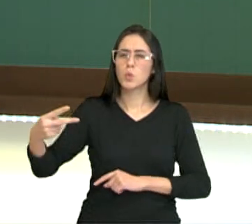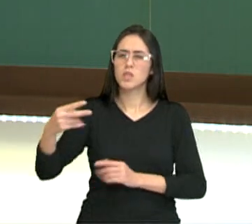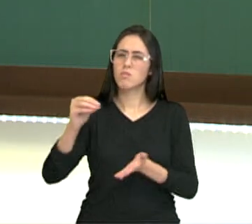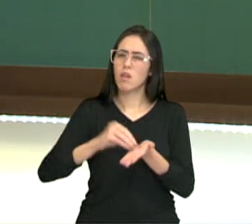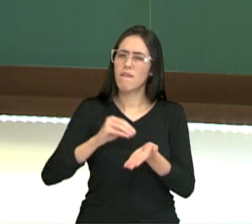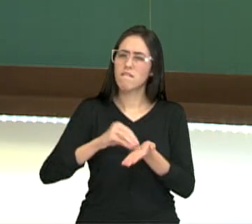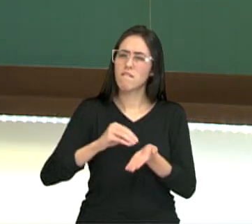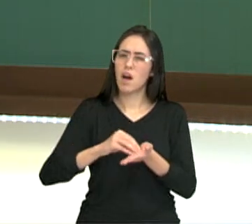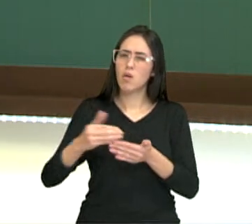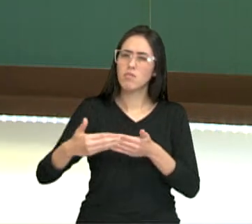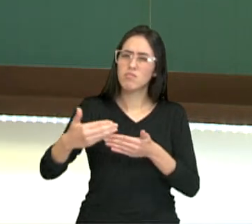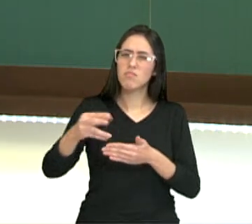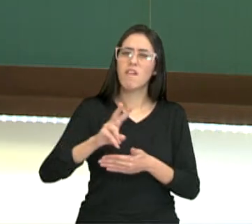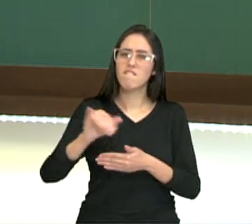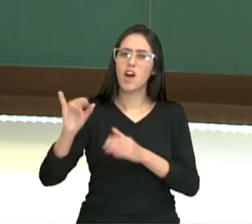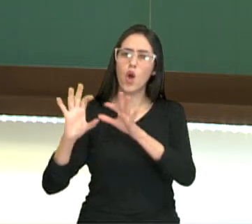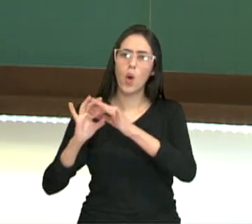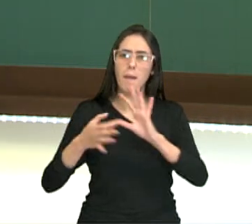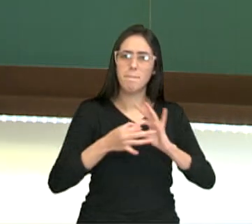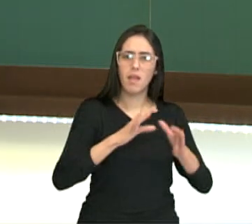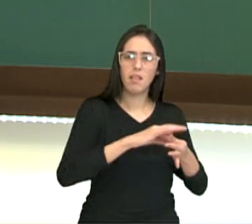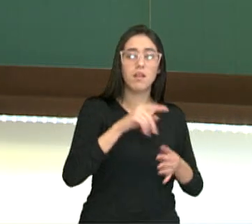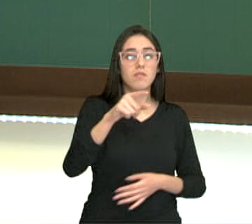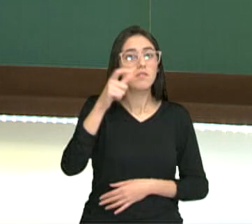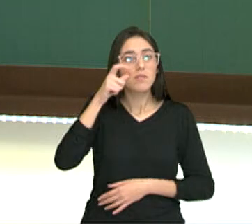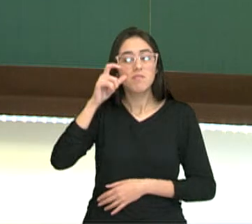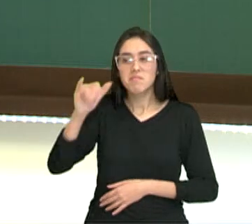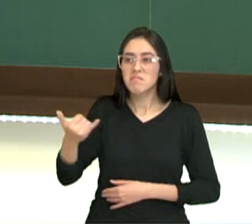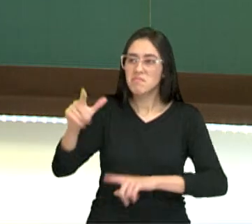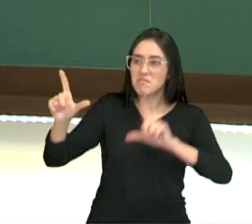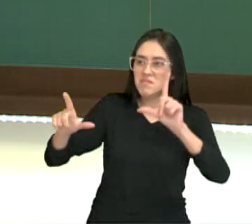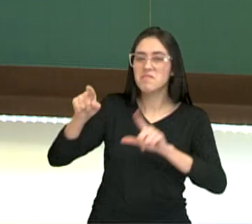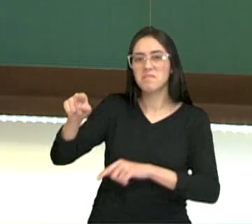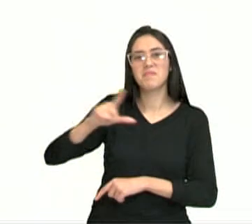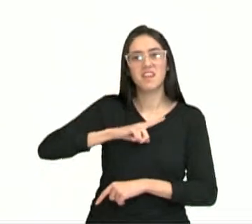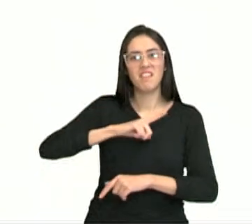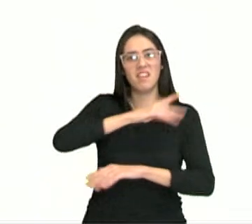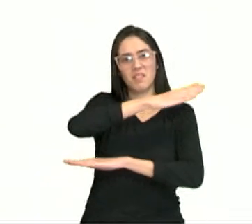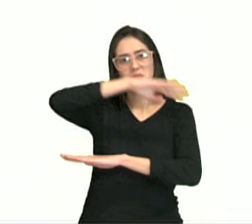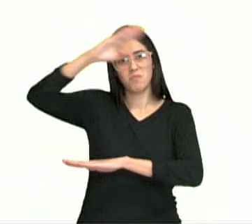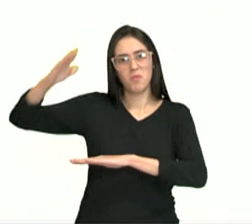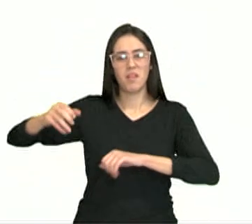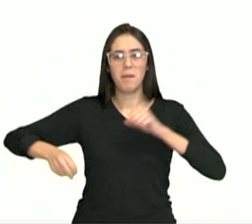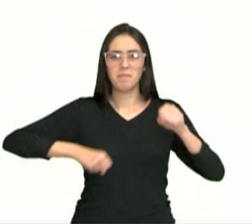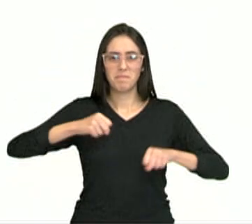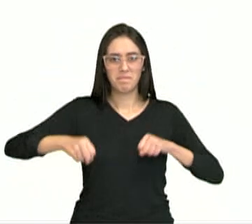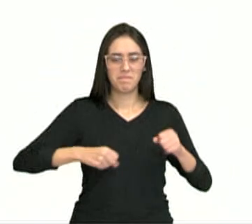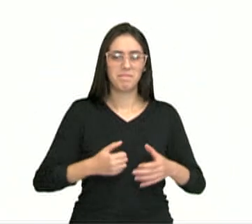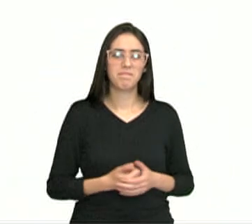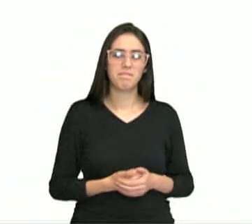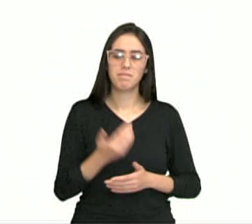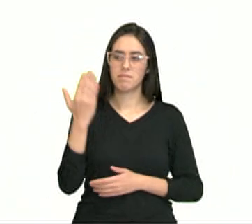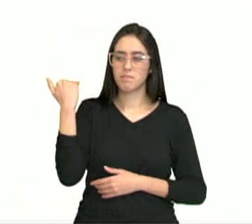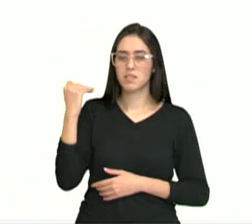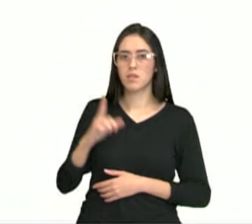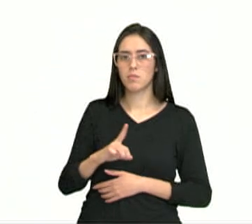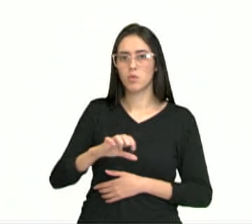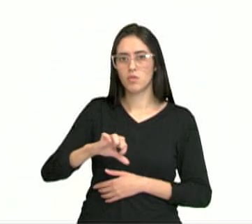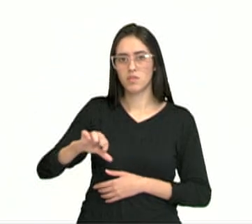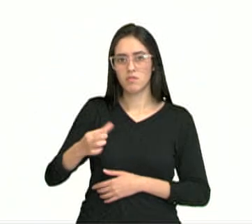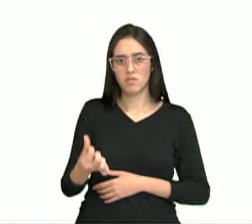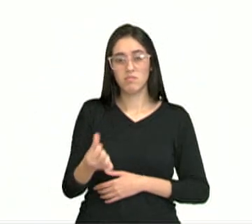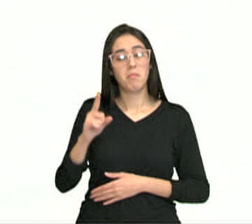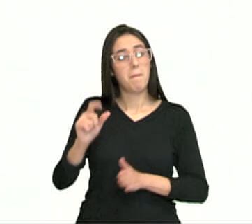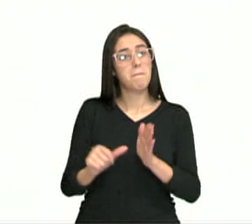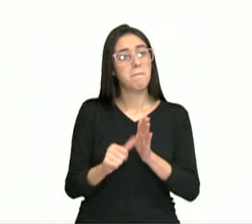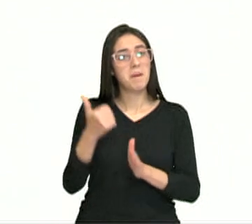menos das Olimpíadas, observem ali a questão enquanto modalidade olímpica. Em 1996 foi a primeira vez